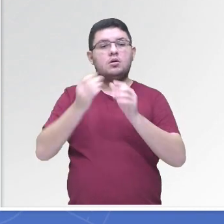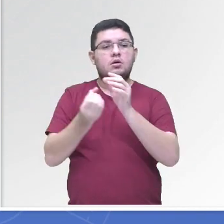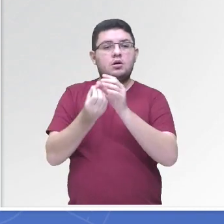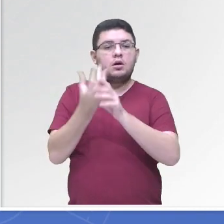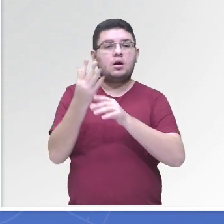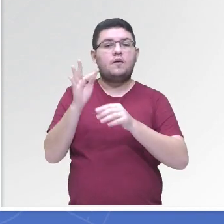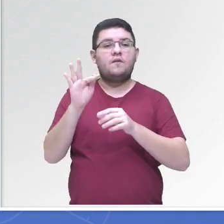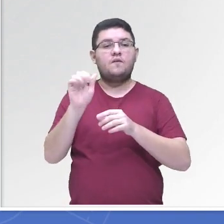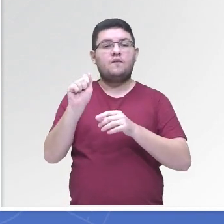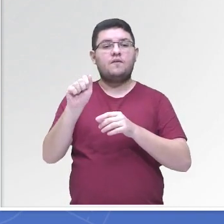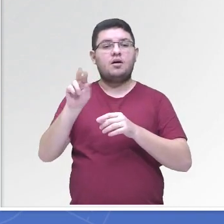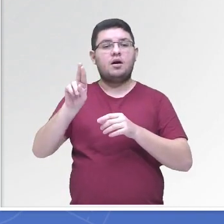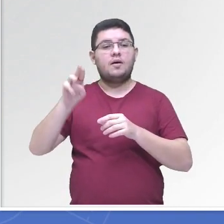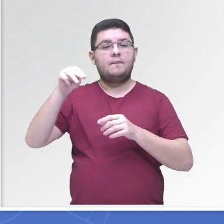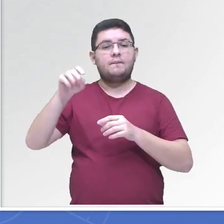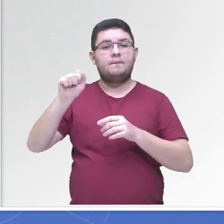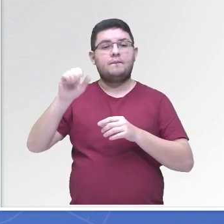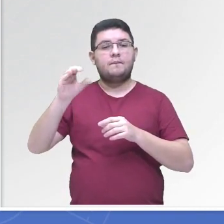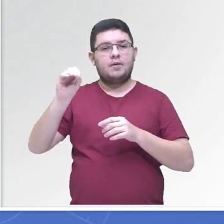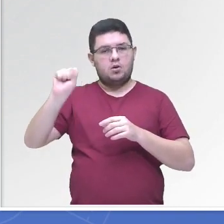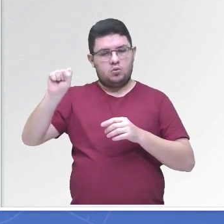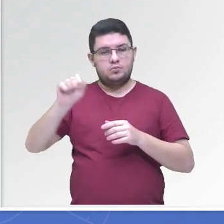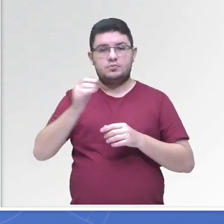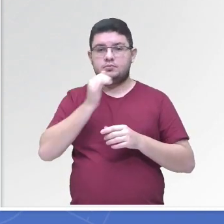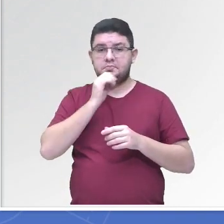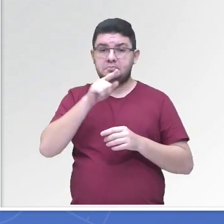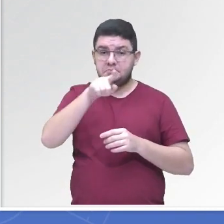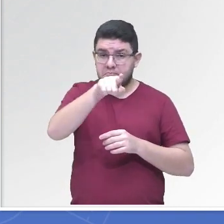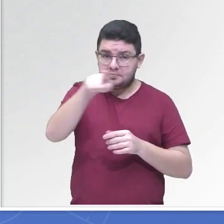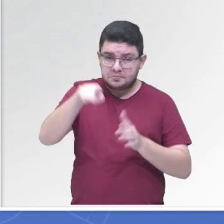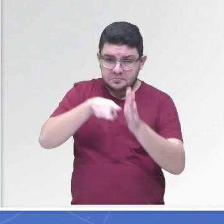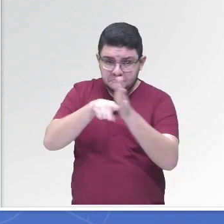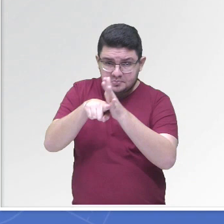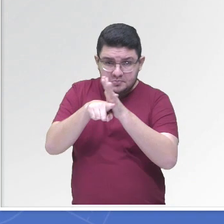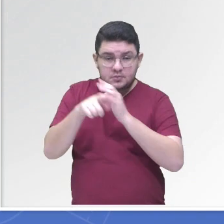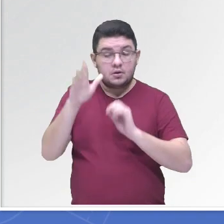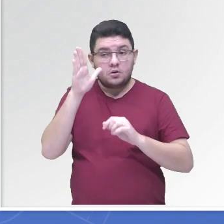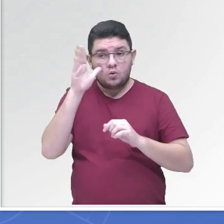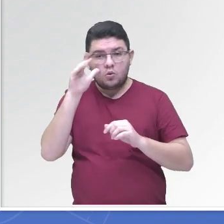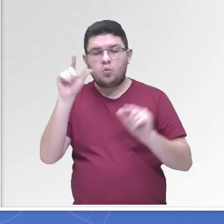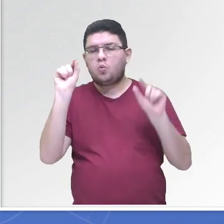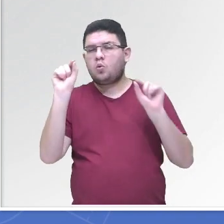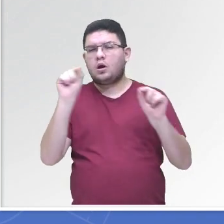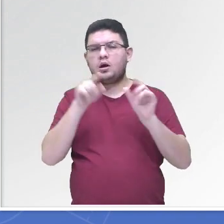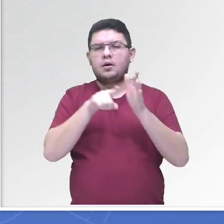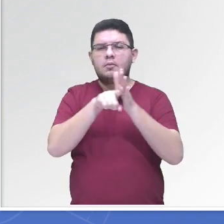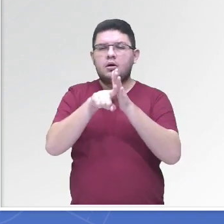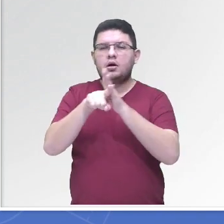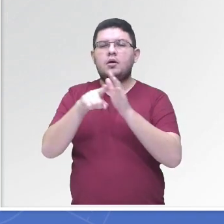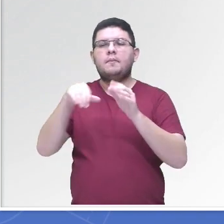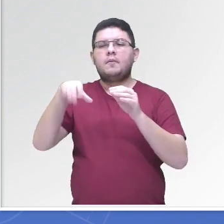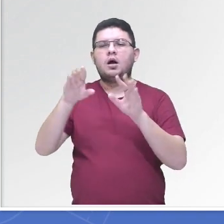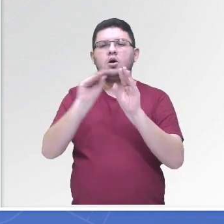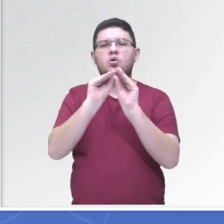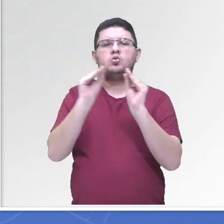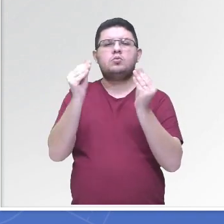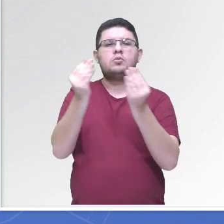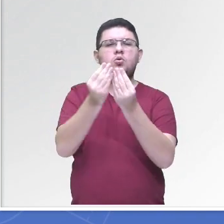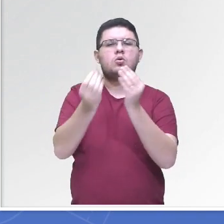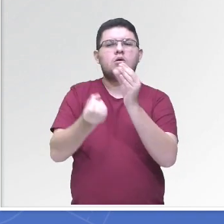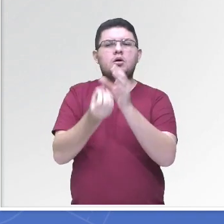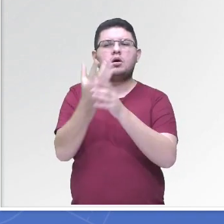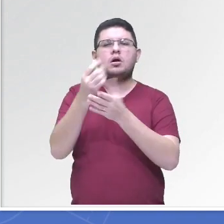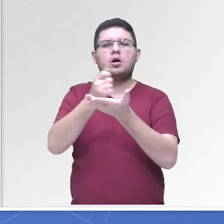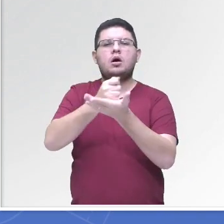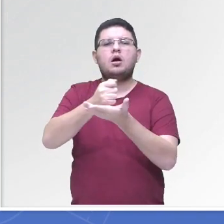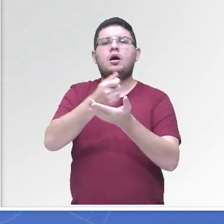Então, se você fizer uma pesquisa aí, vai que você tenha curiosidade aí, né, de pesquisar. Quais são as substâncias que mais produzem